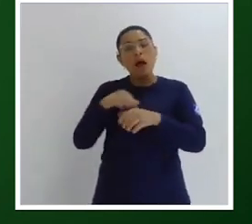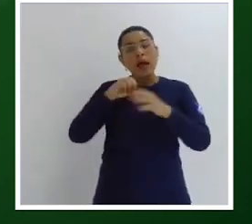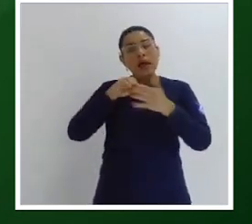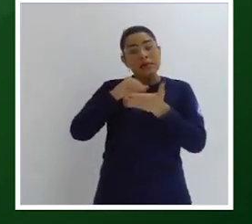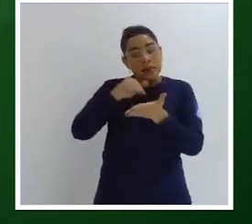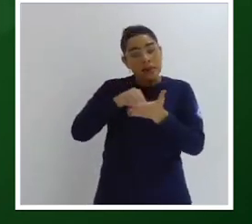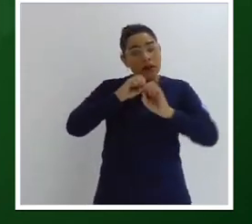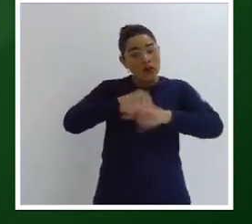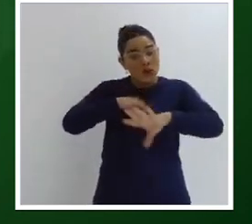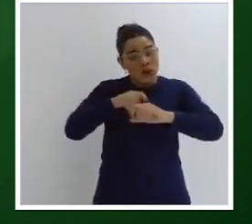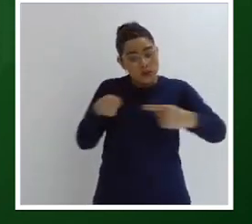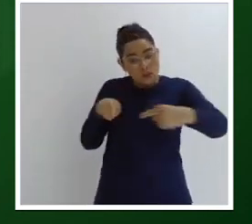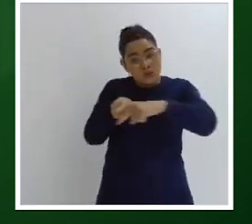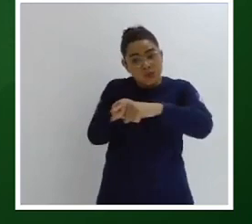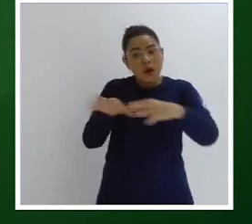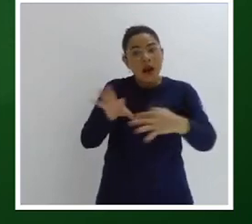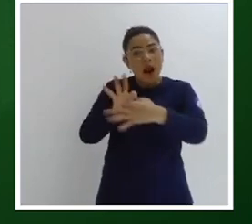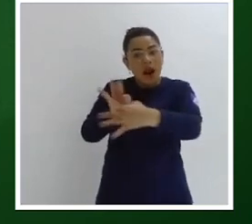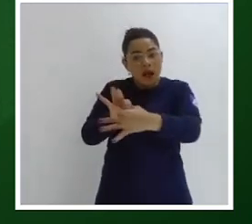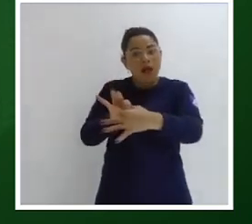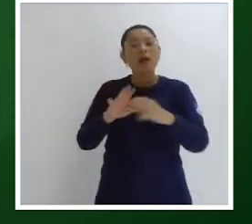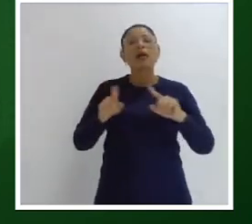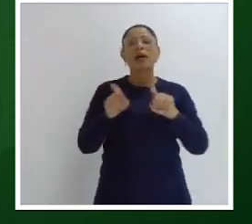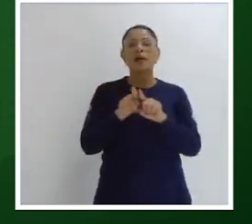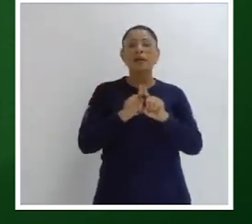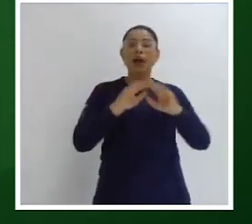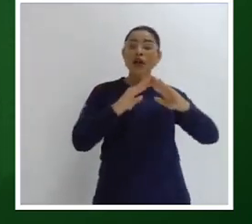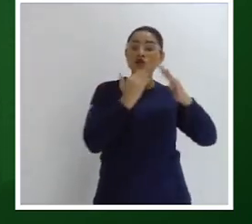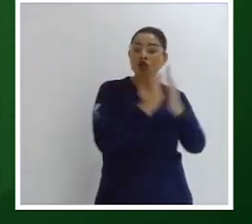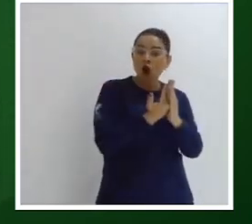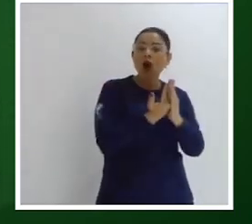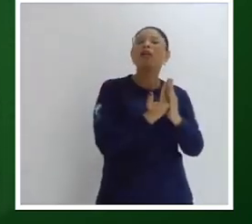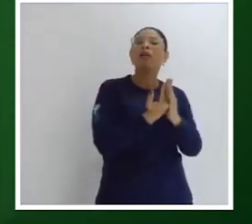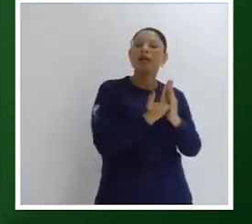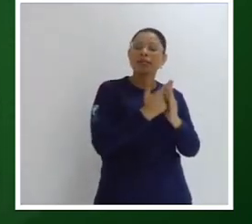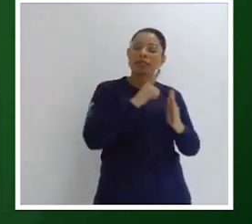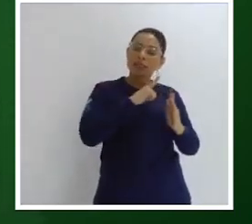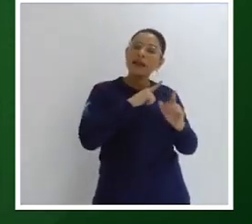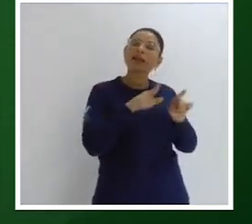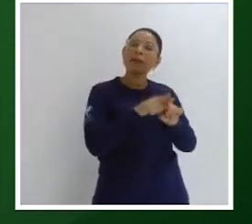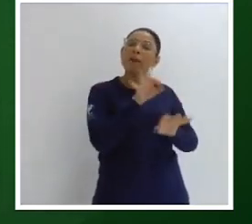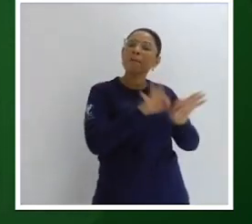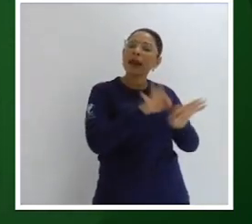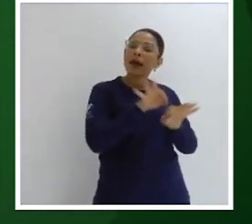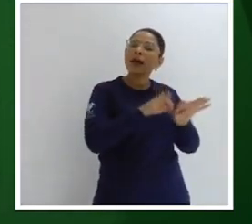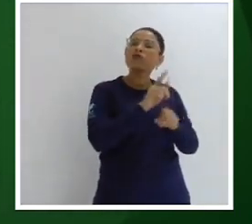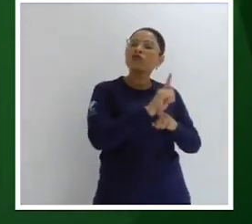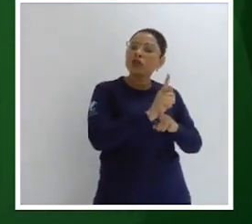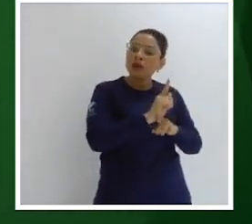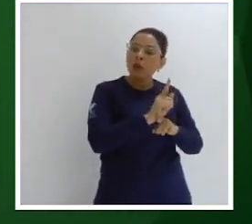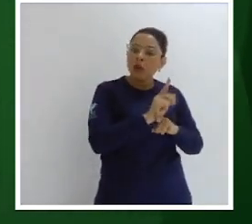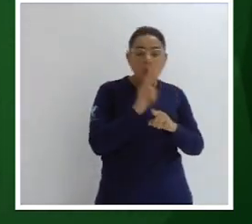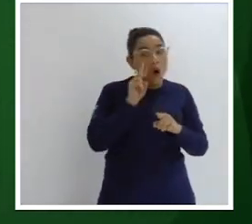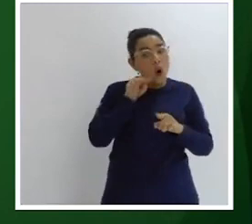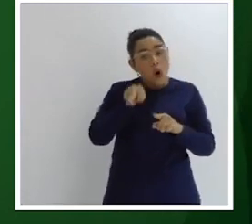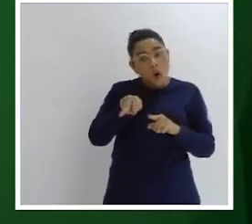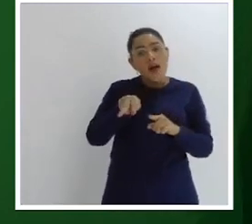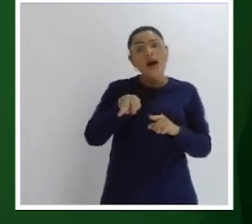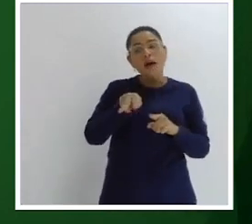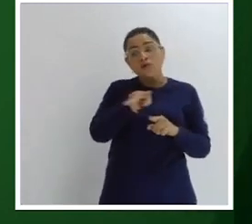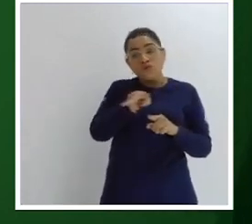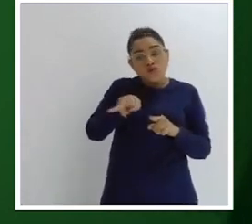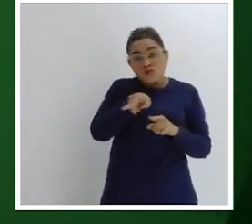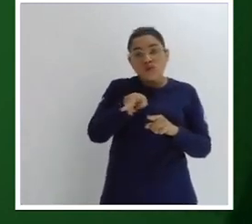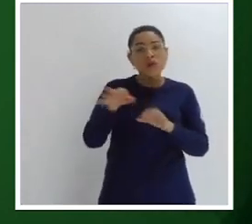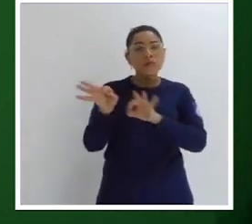de educação e as escolas do plano de gestão também deve olhar para o plano da diretoria e o plano